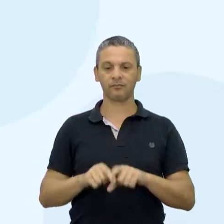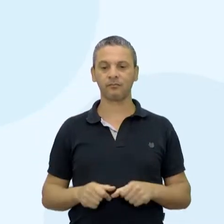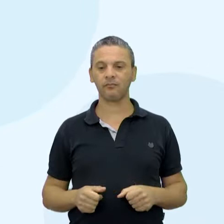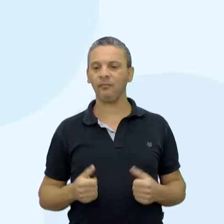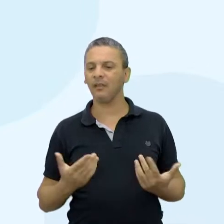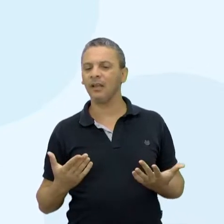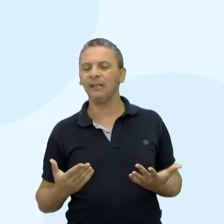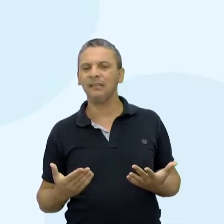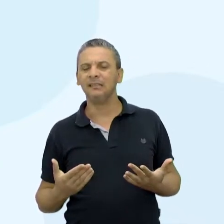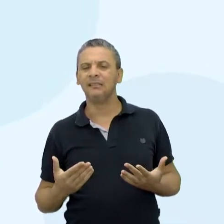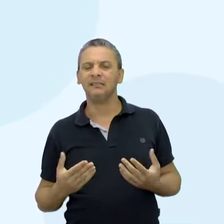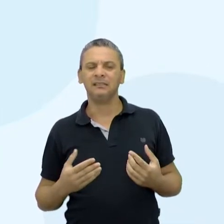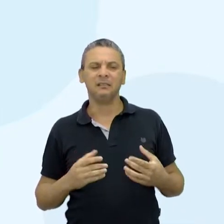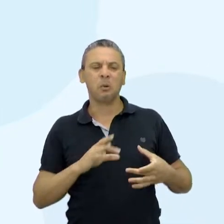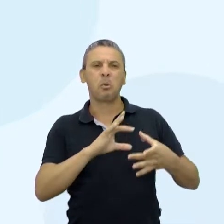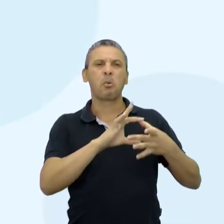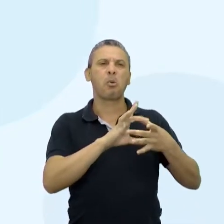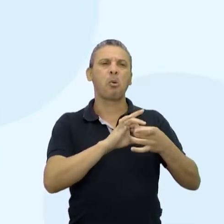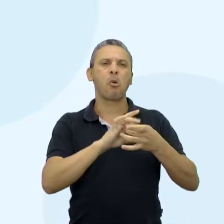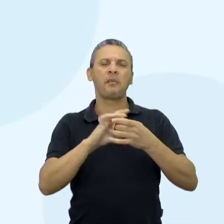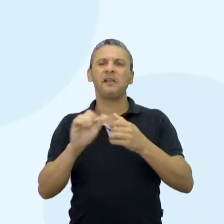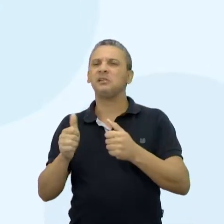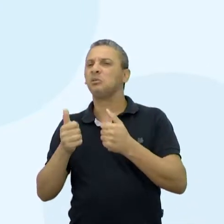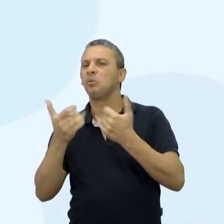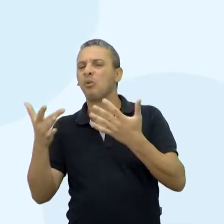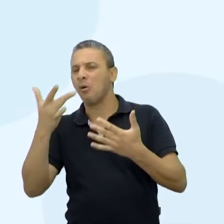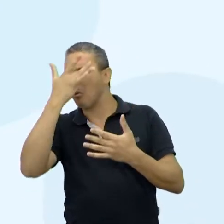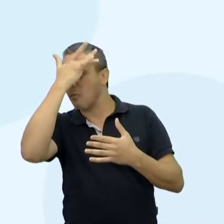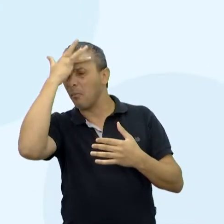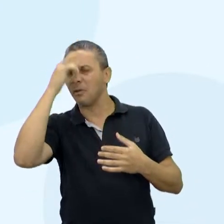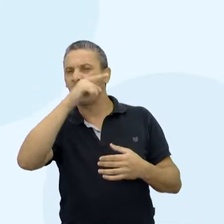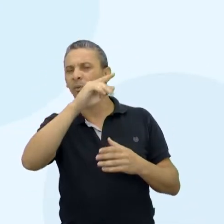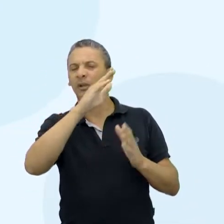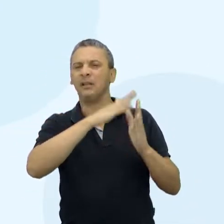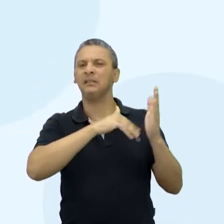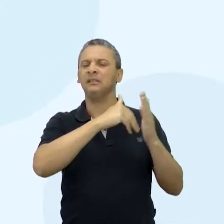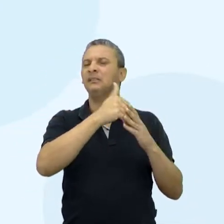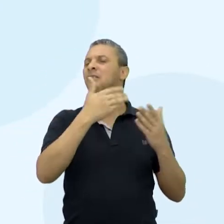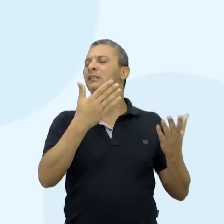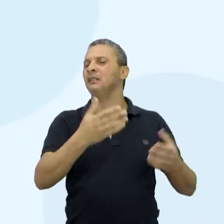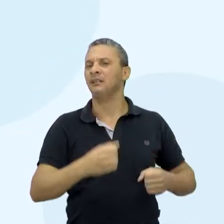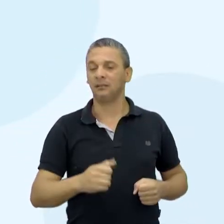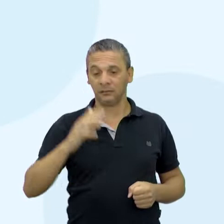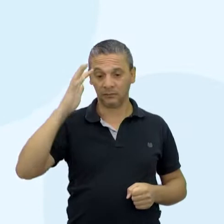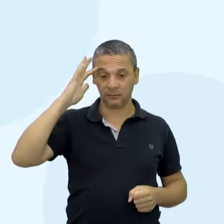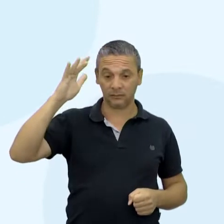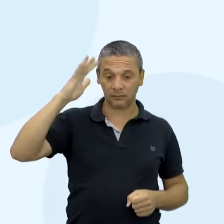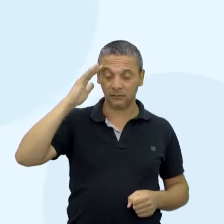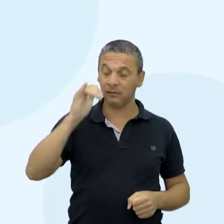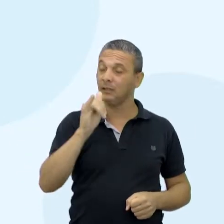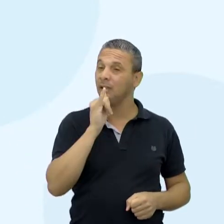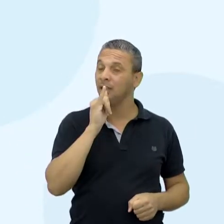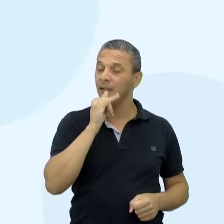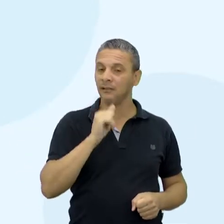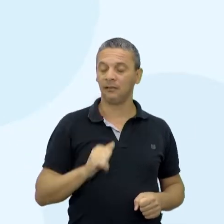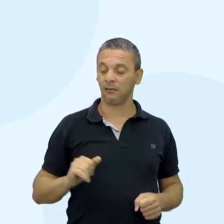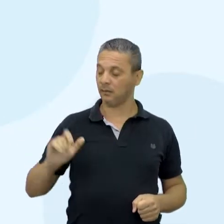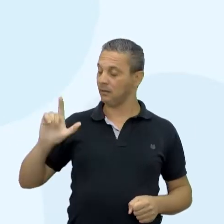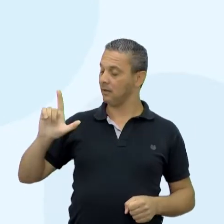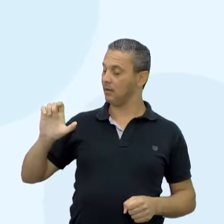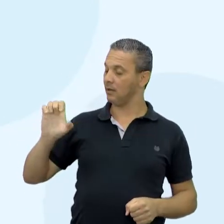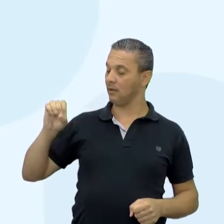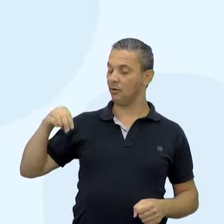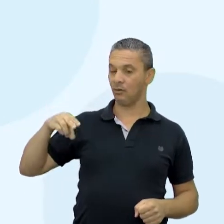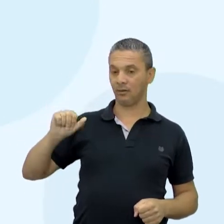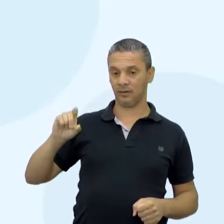Qual o contexto histórico e político em que o autor estava inserido? Então, gente, é legal que a gente reflete, por exemplo, Leonardo da Vinci estava